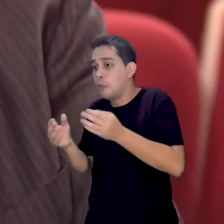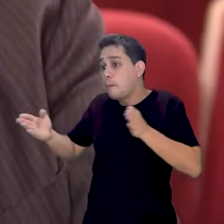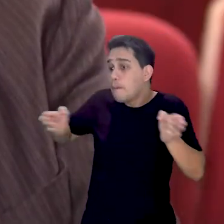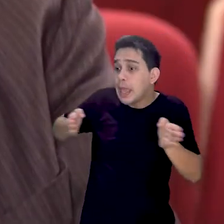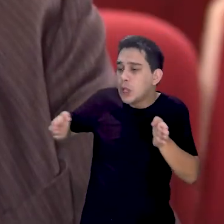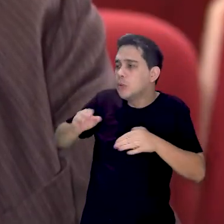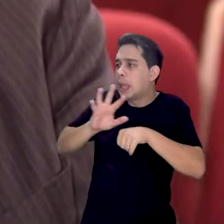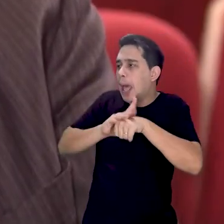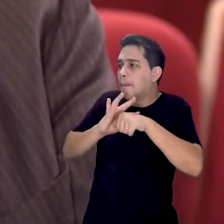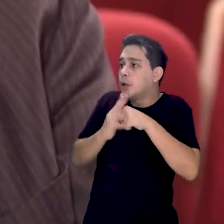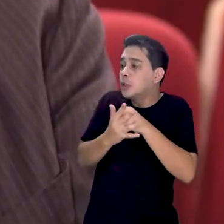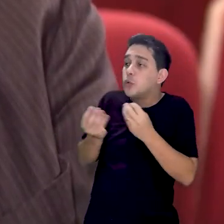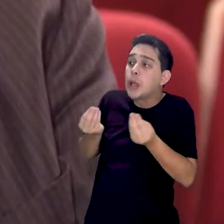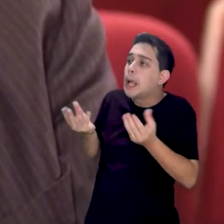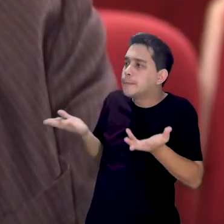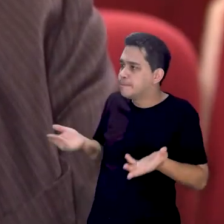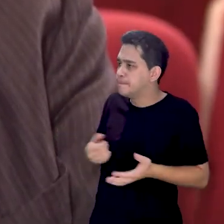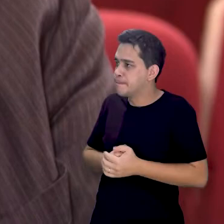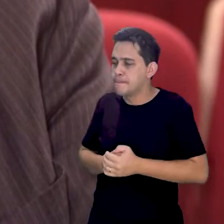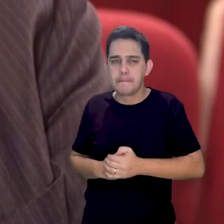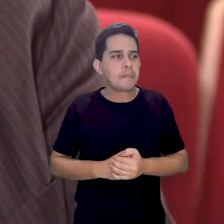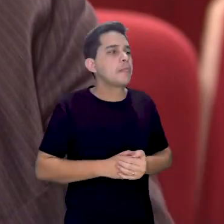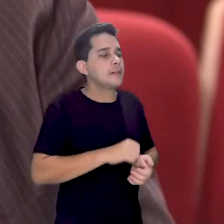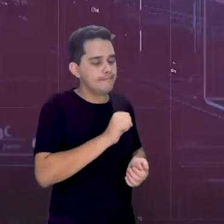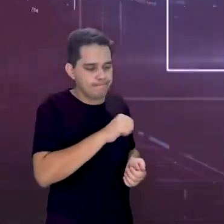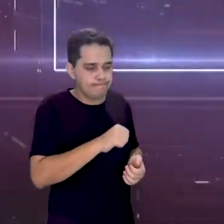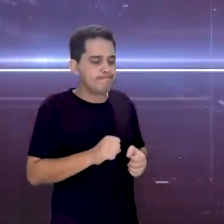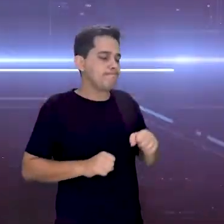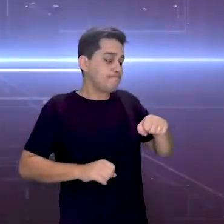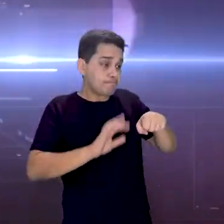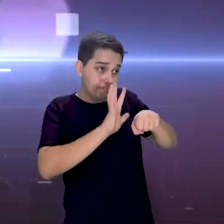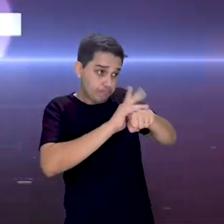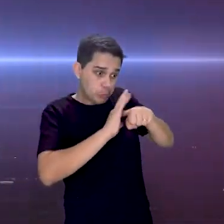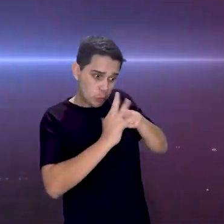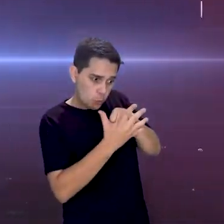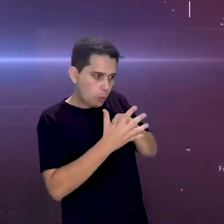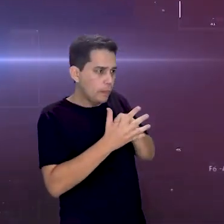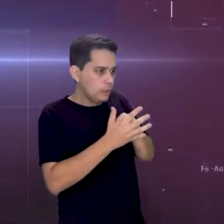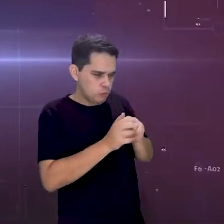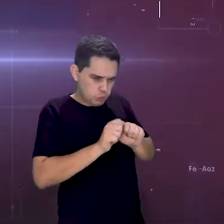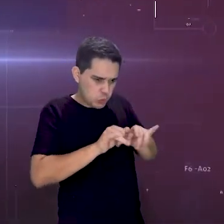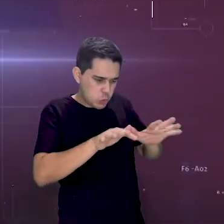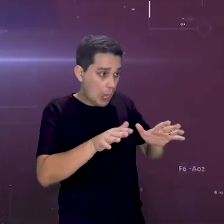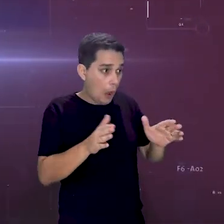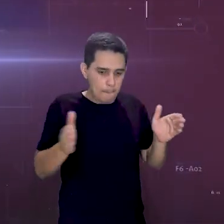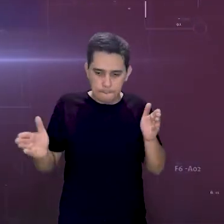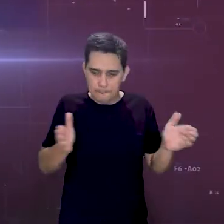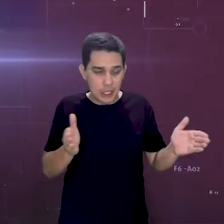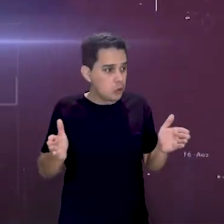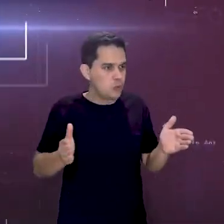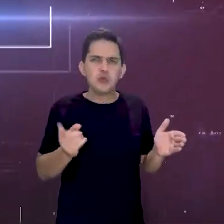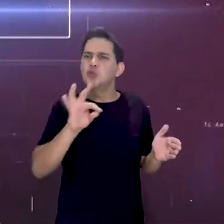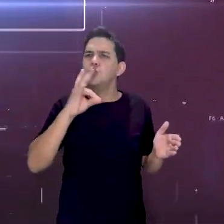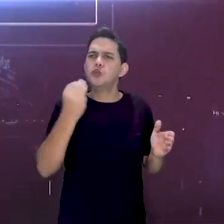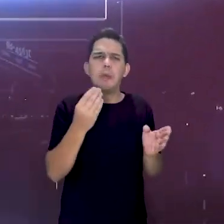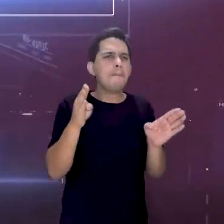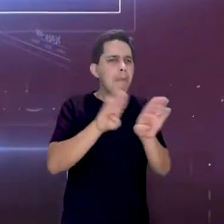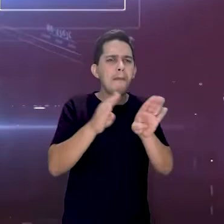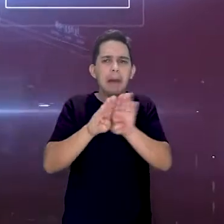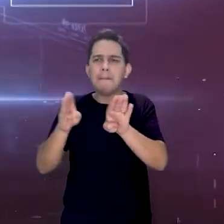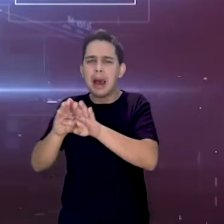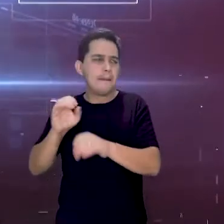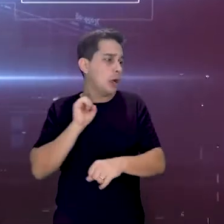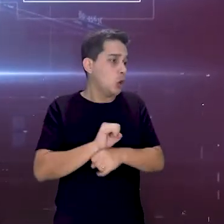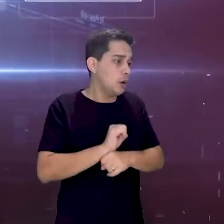período em que tudo parou, né? Mas a ouvidoria não parou. Pelo contrário, a ouvidoria abriu mais as portas da